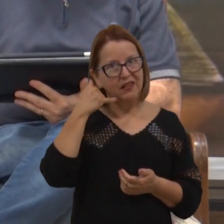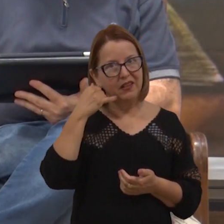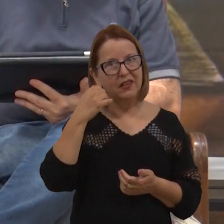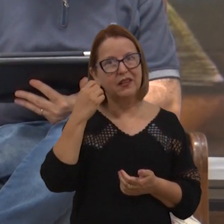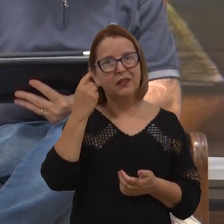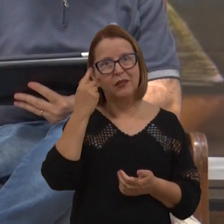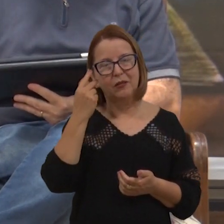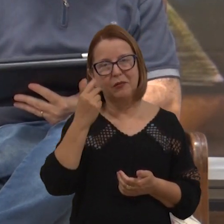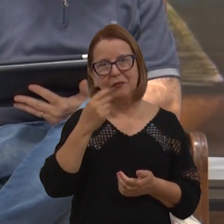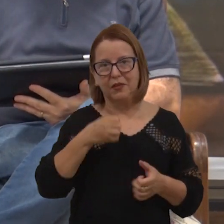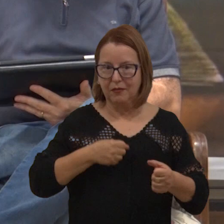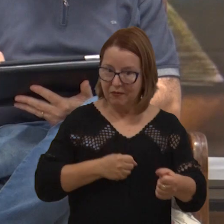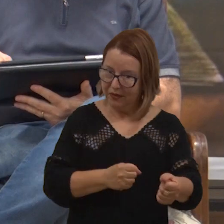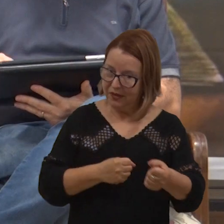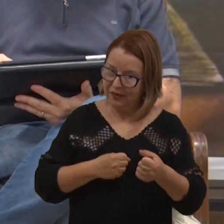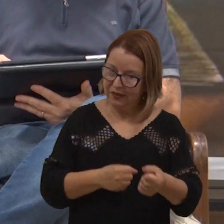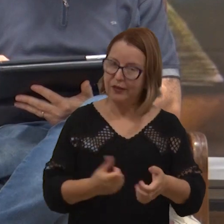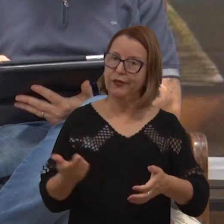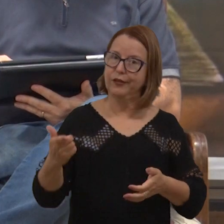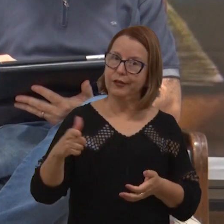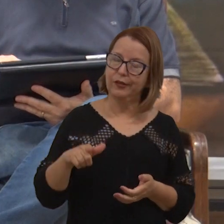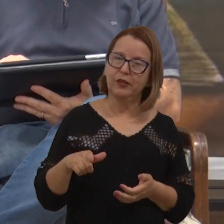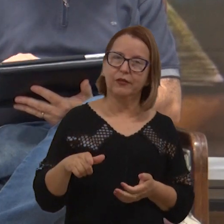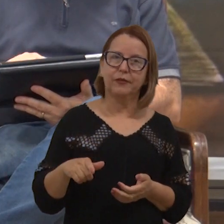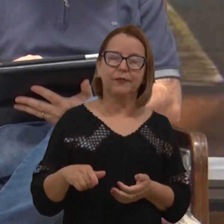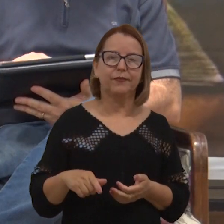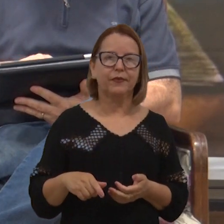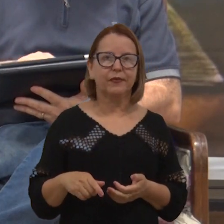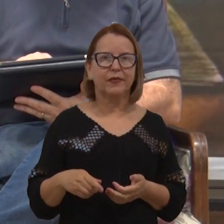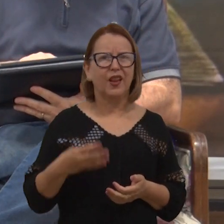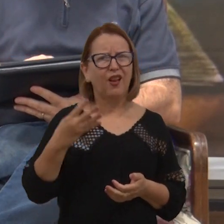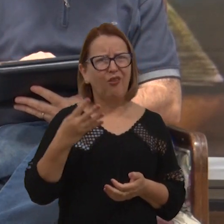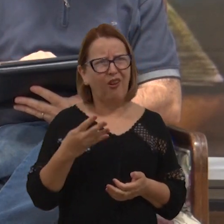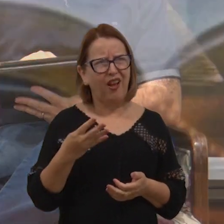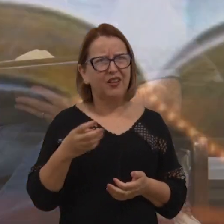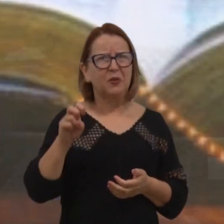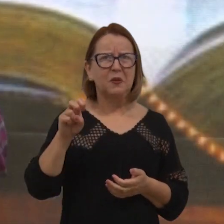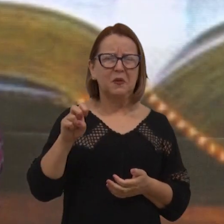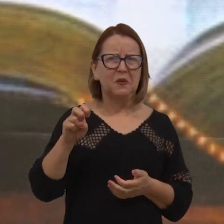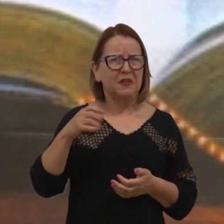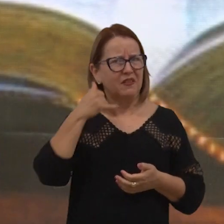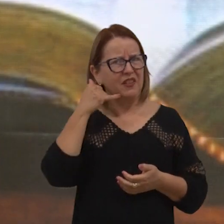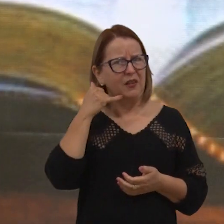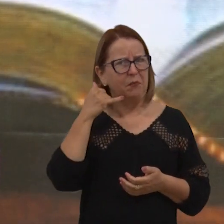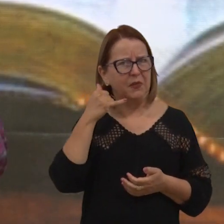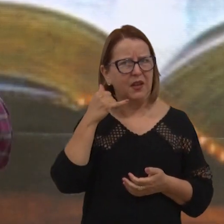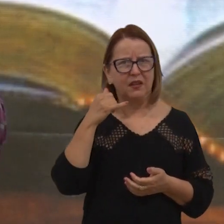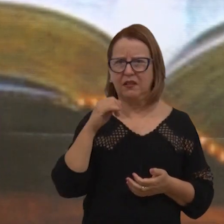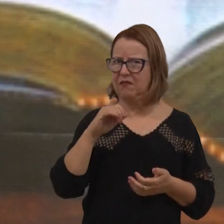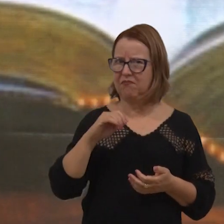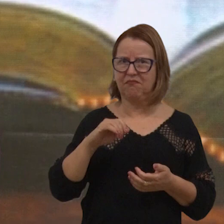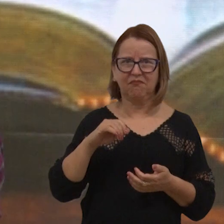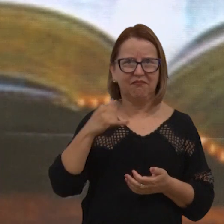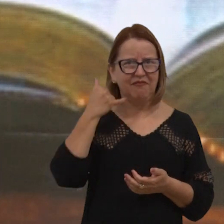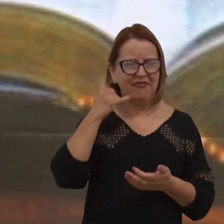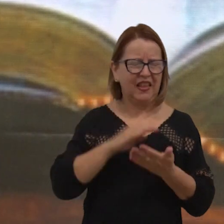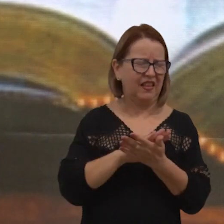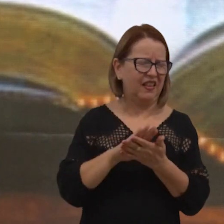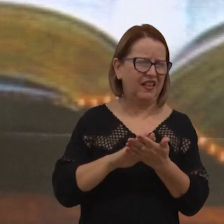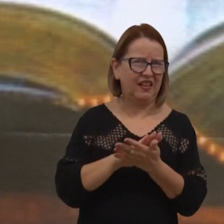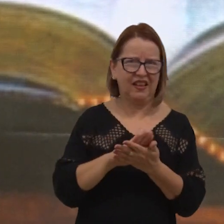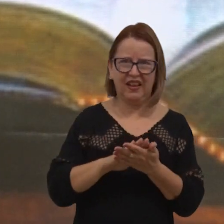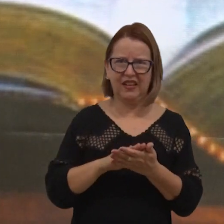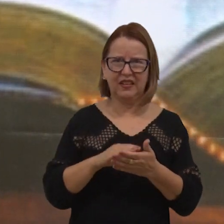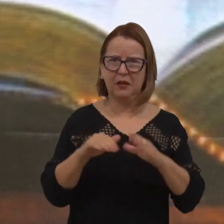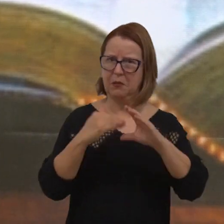esse marceneiro, tem umas 4, 5 ligações, ele não retornou as ligações, mandei uma mensagem para ele, ele